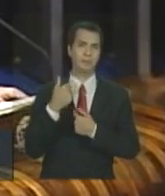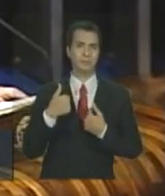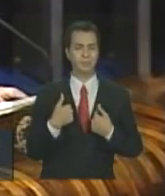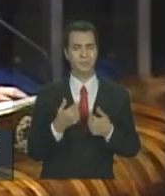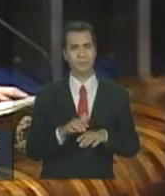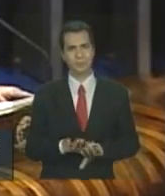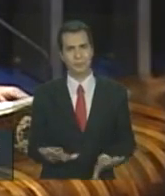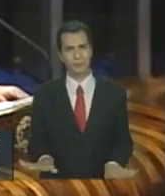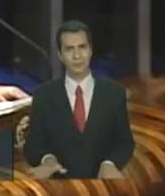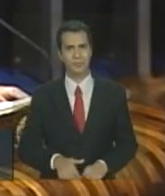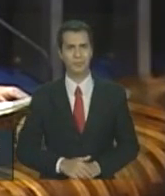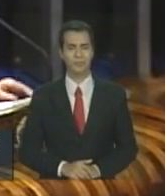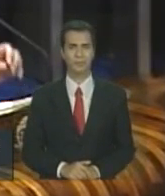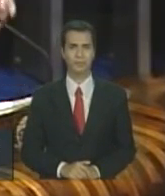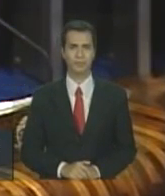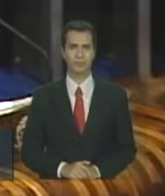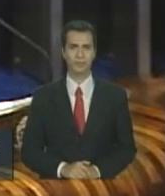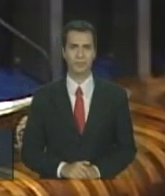Bom,